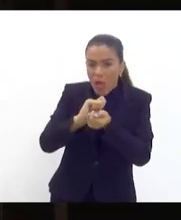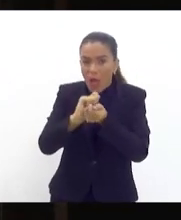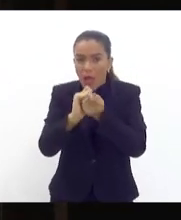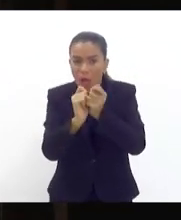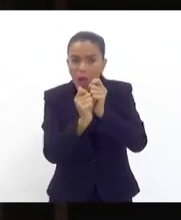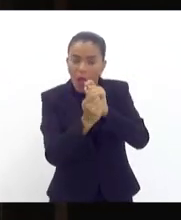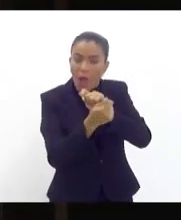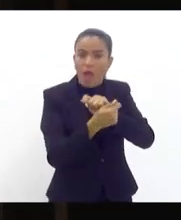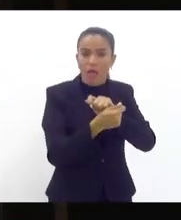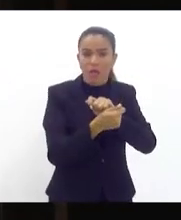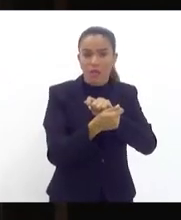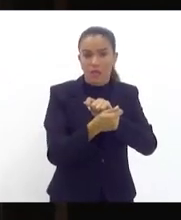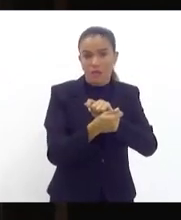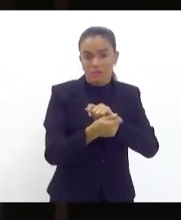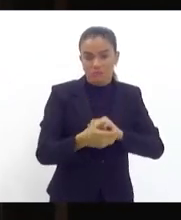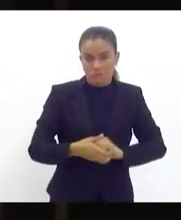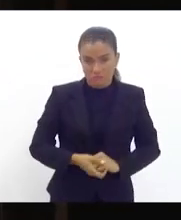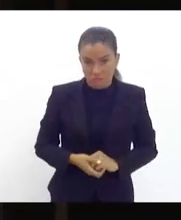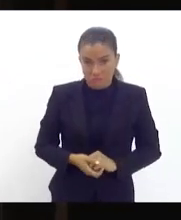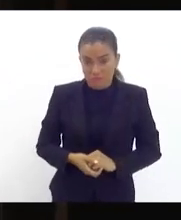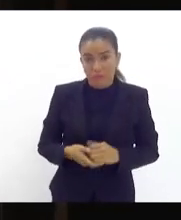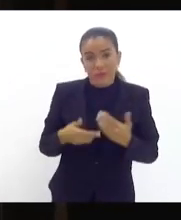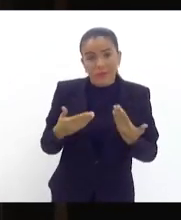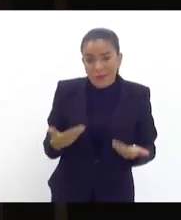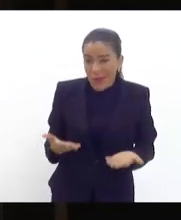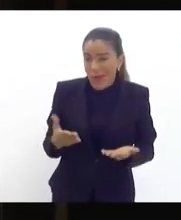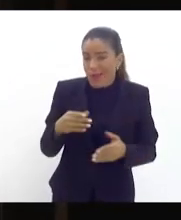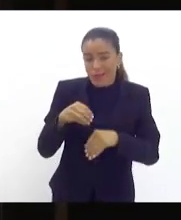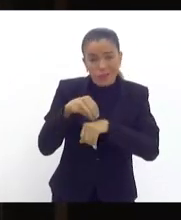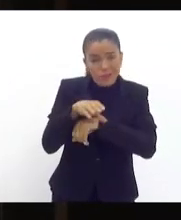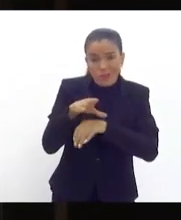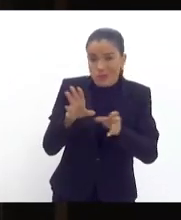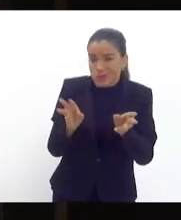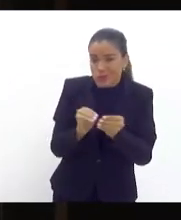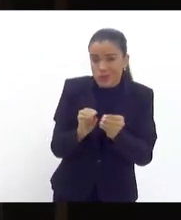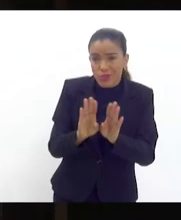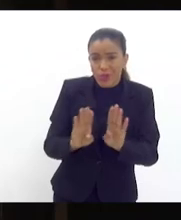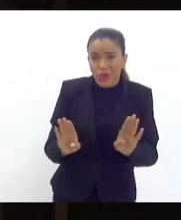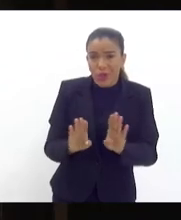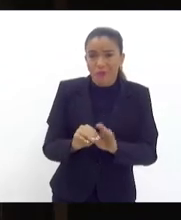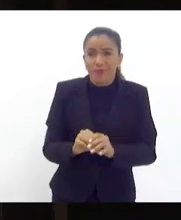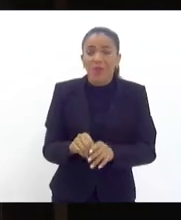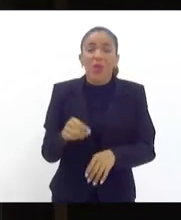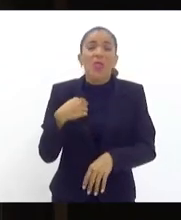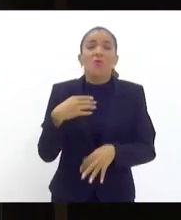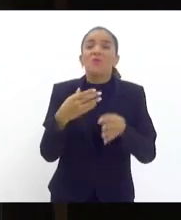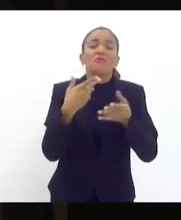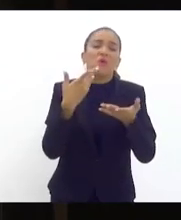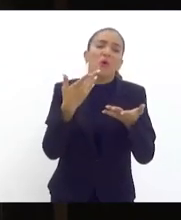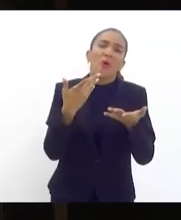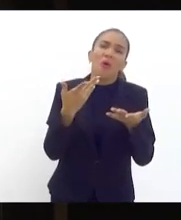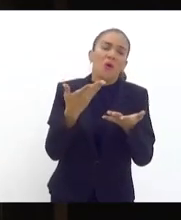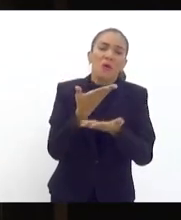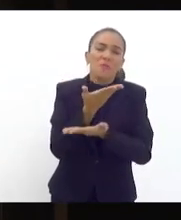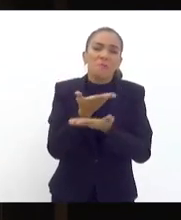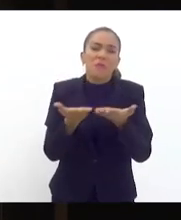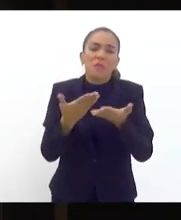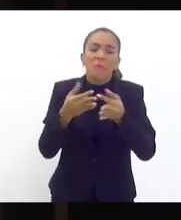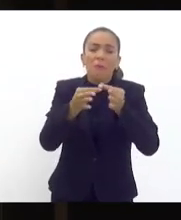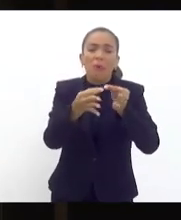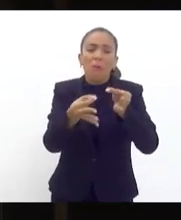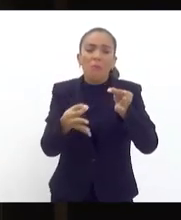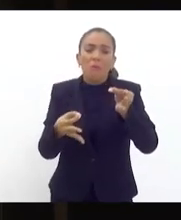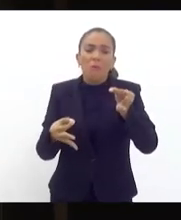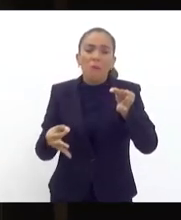construção entendeu então é só isso eu não vou me perder e conversar